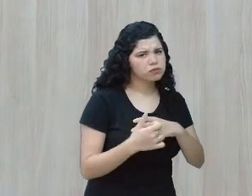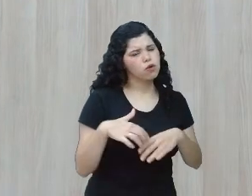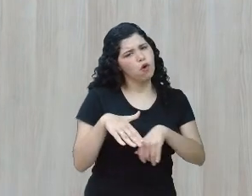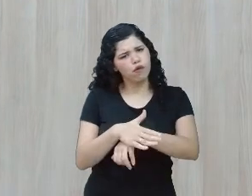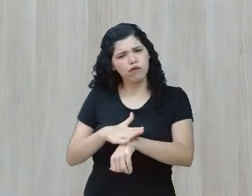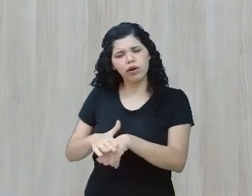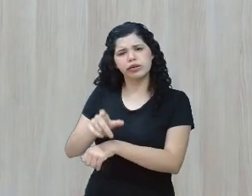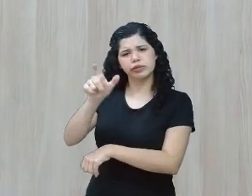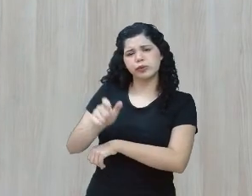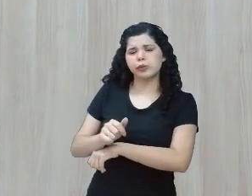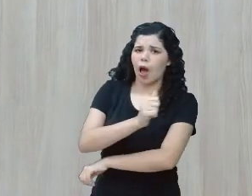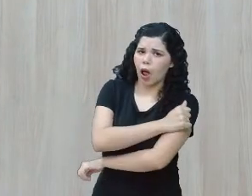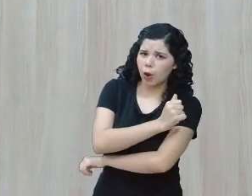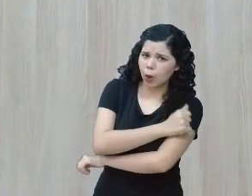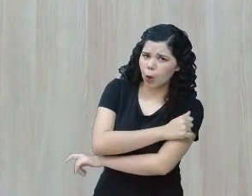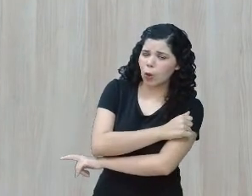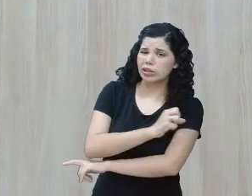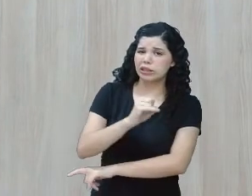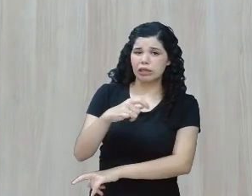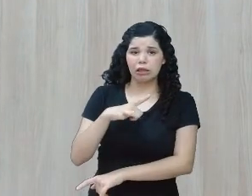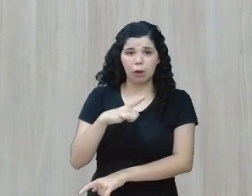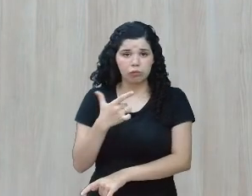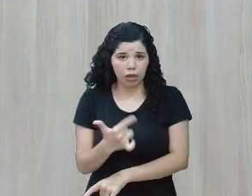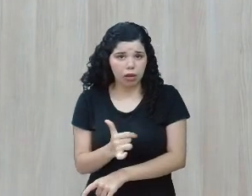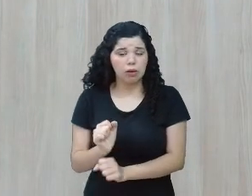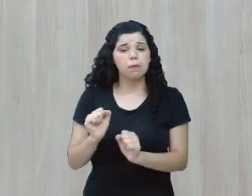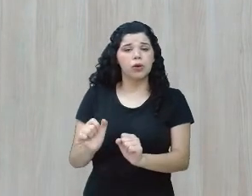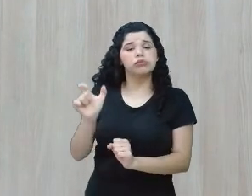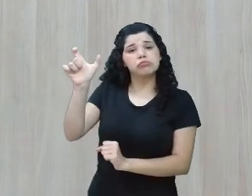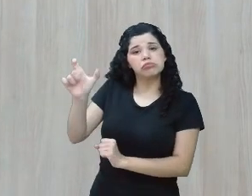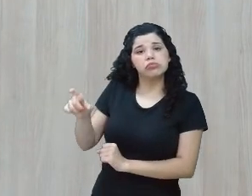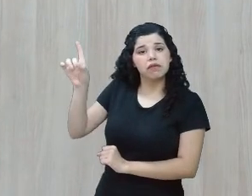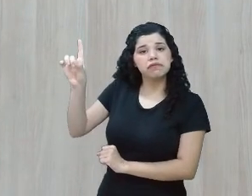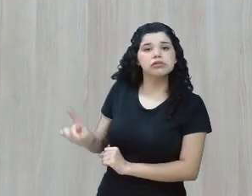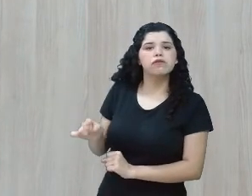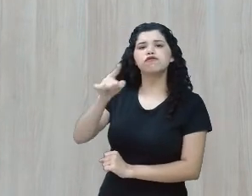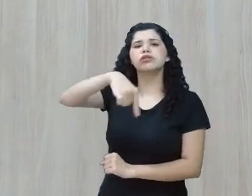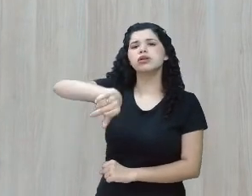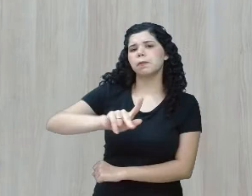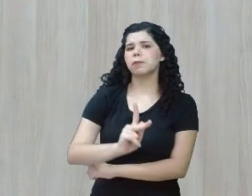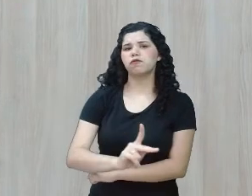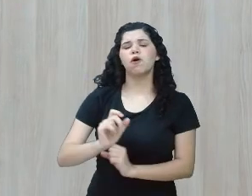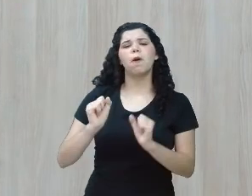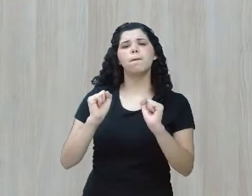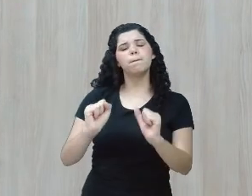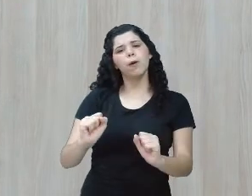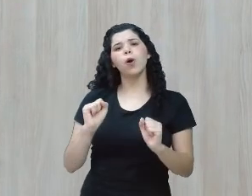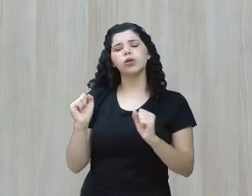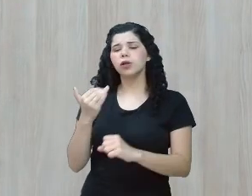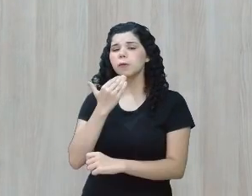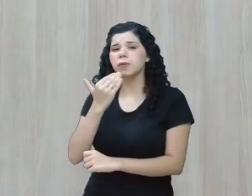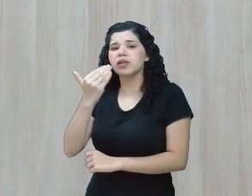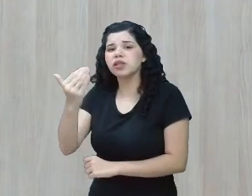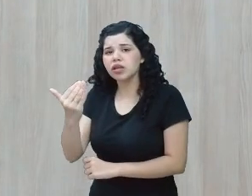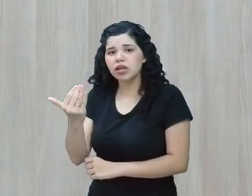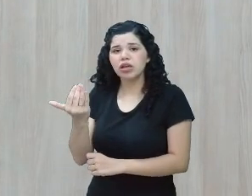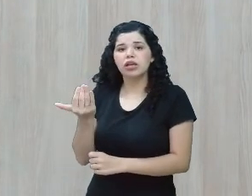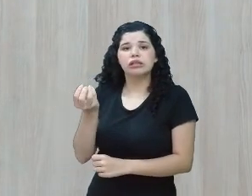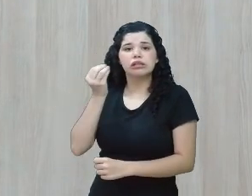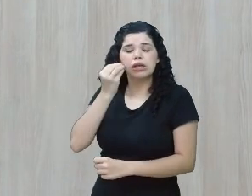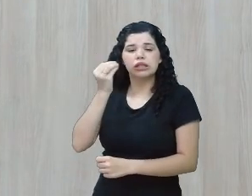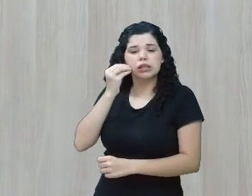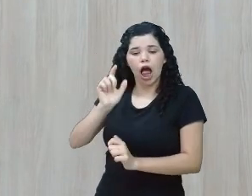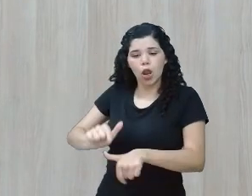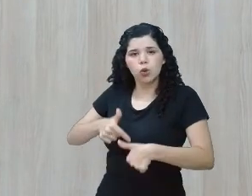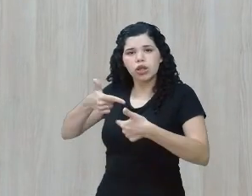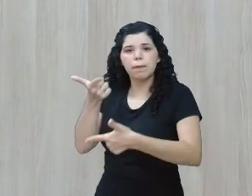você não tem e você tem um estudante com deficiência, o que você, professor, poderia buscar para diminuir os desafios desse